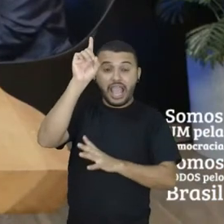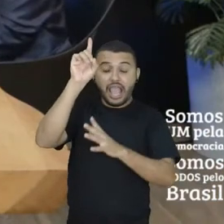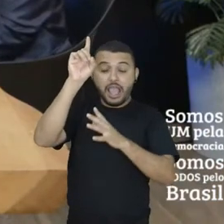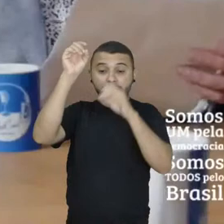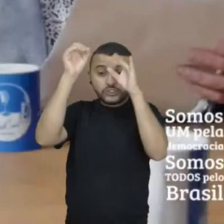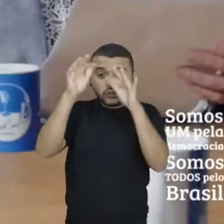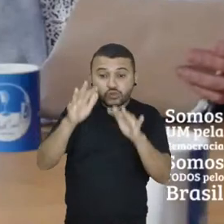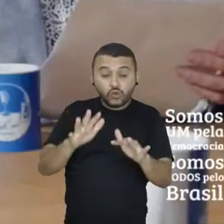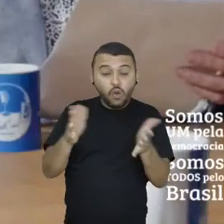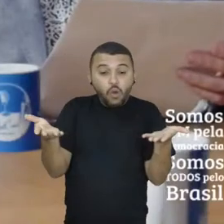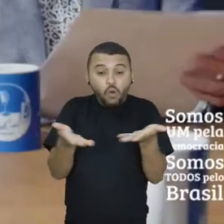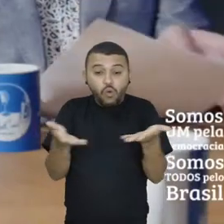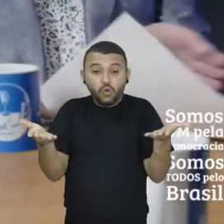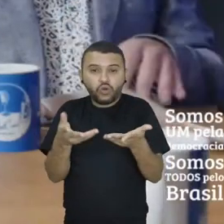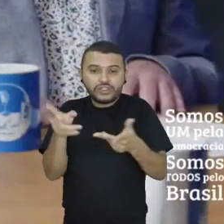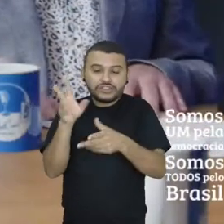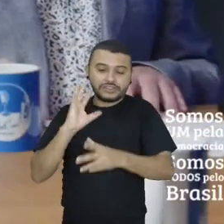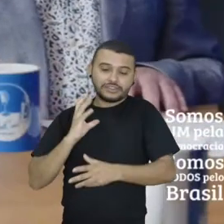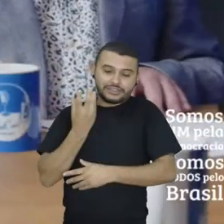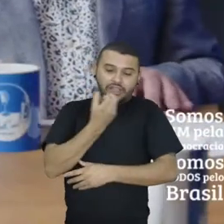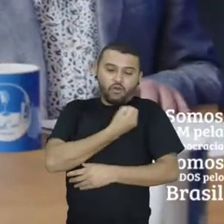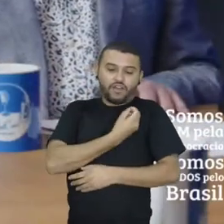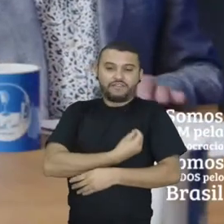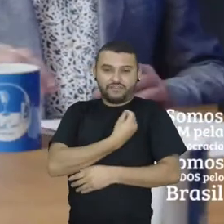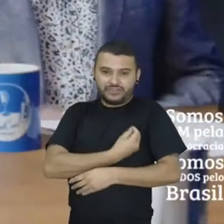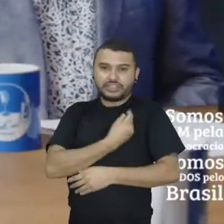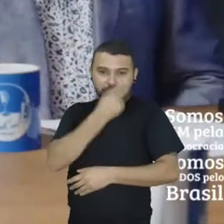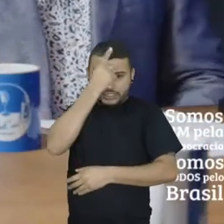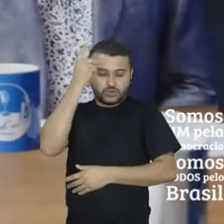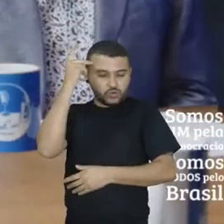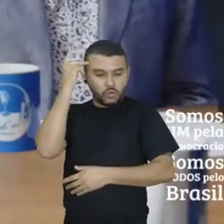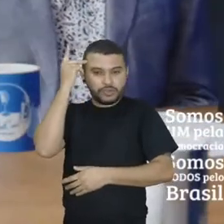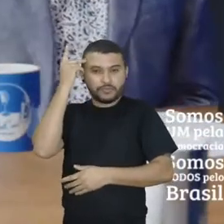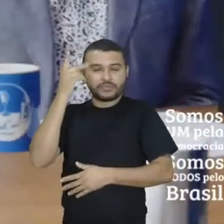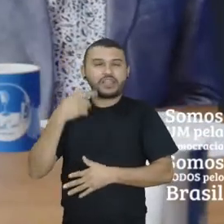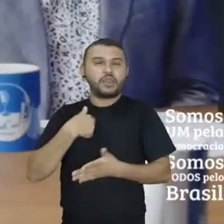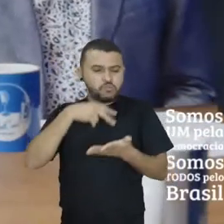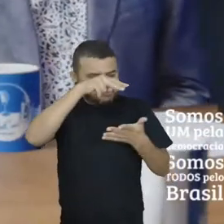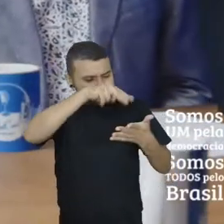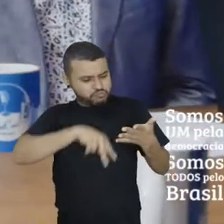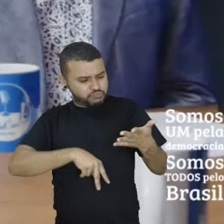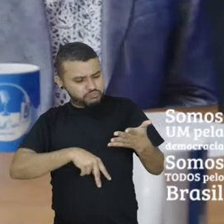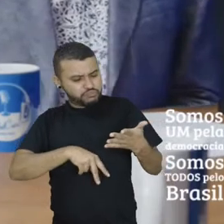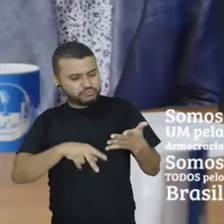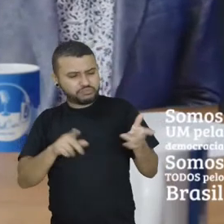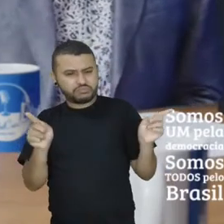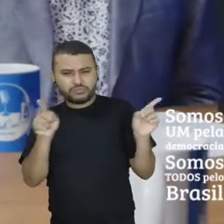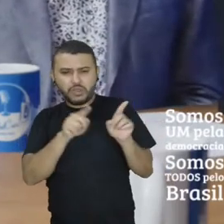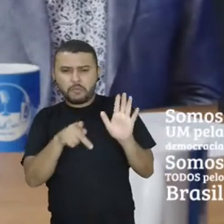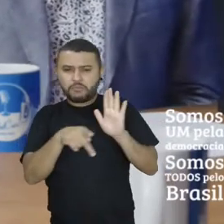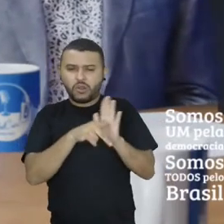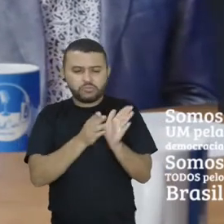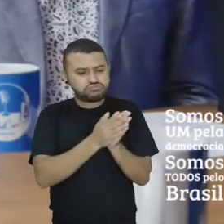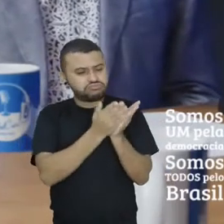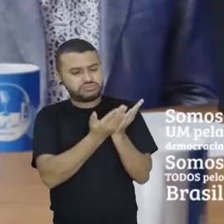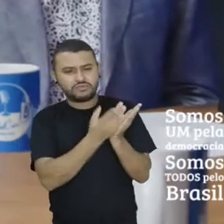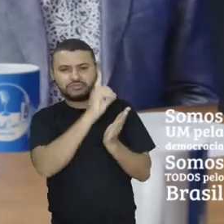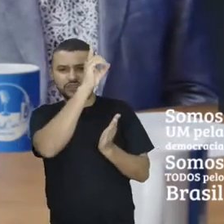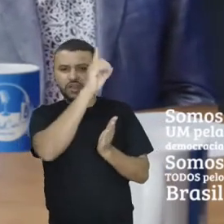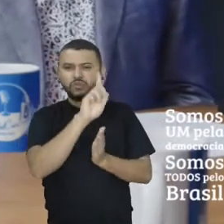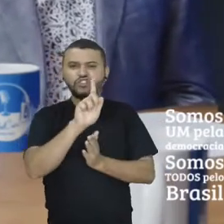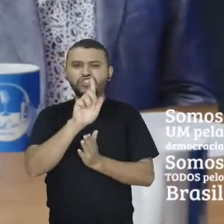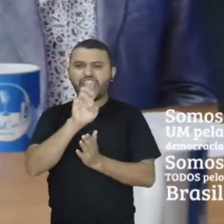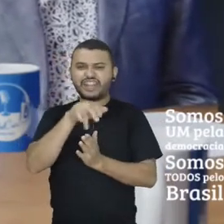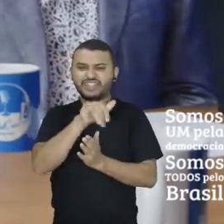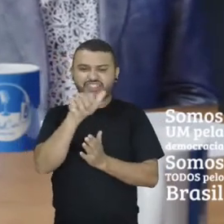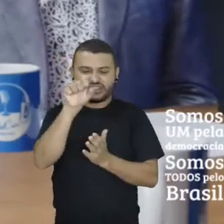fosse preservada a vida de muitos. Eu estava hoje, doutor Alckmin, lendo esse trecho de Gênesis e fiquei imaginando na